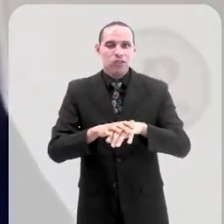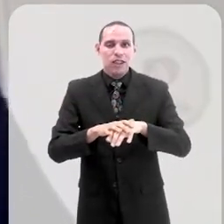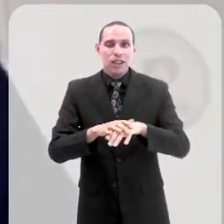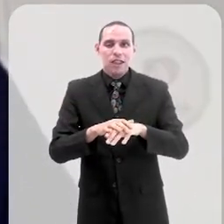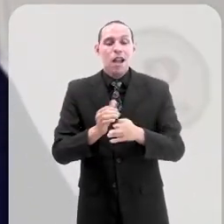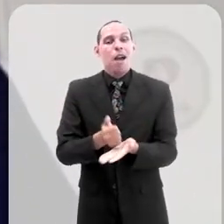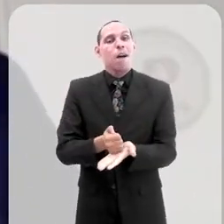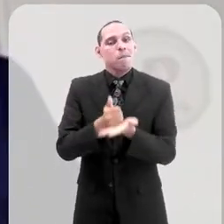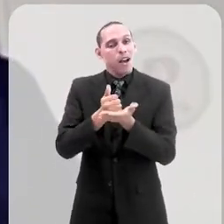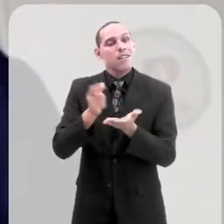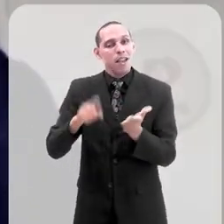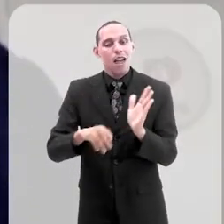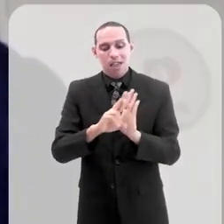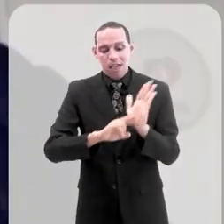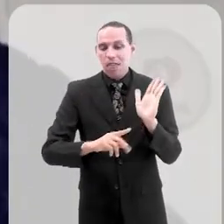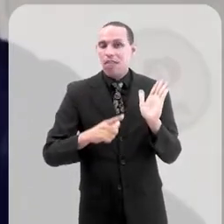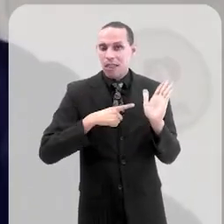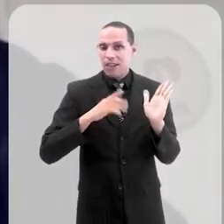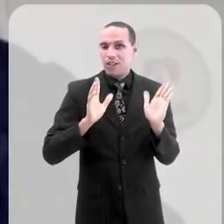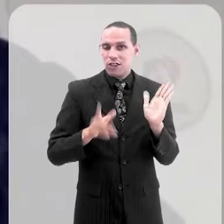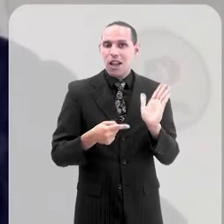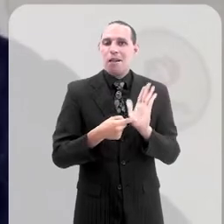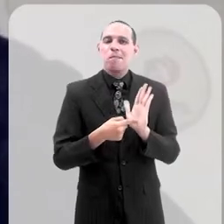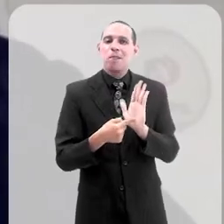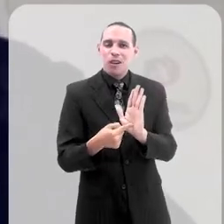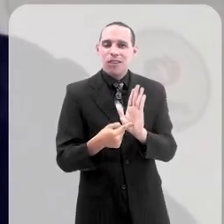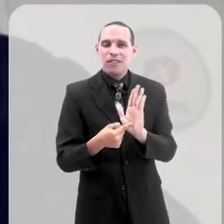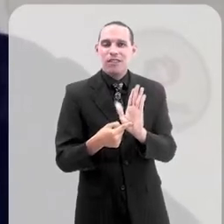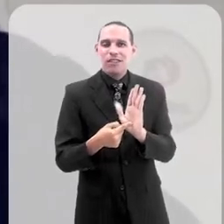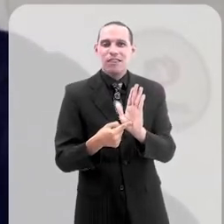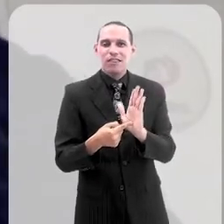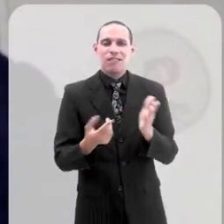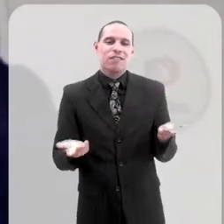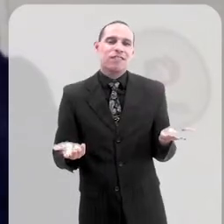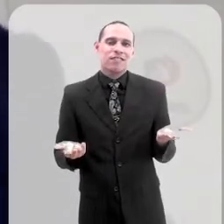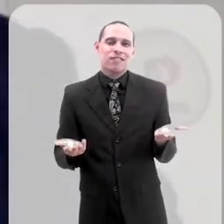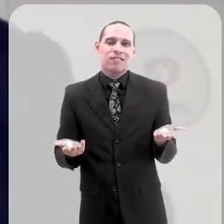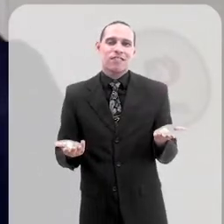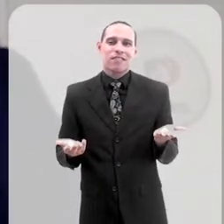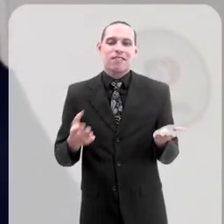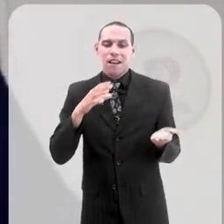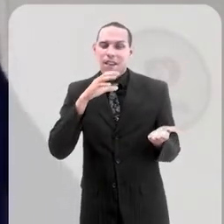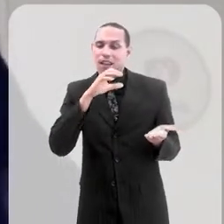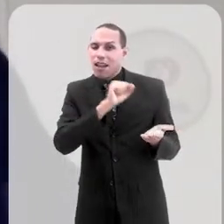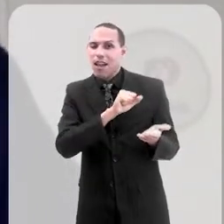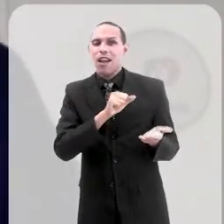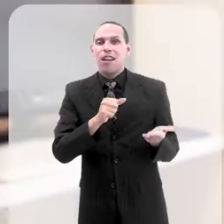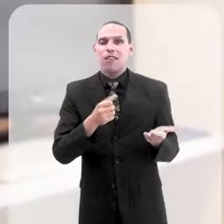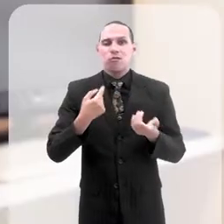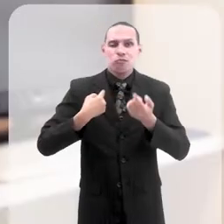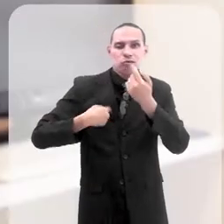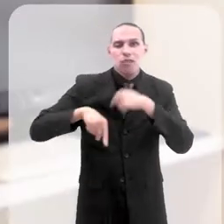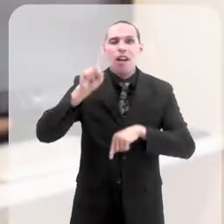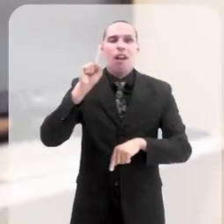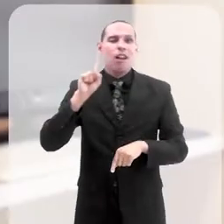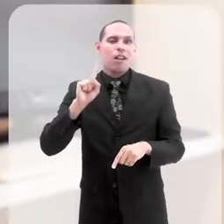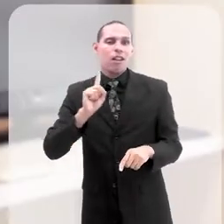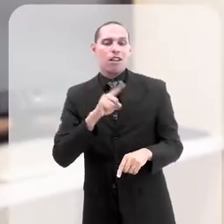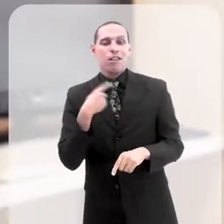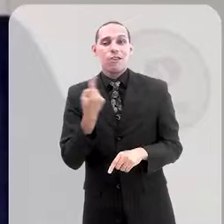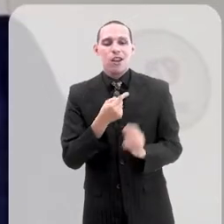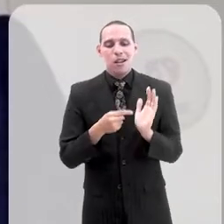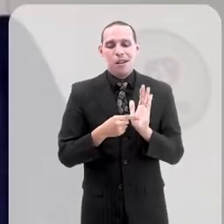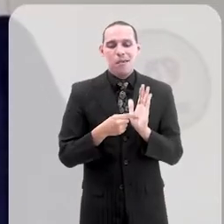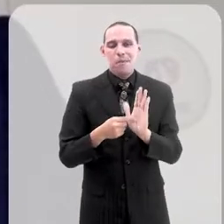inclusivas pautadas nesses resultados que já mostram sucesso, eficiência, né? Então eu acho que a gente